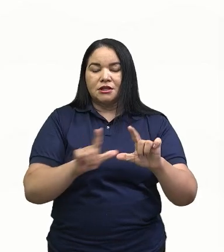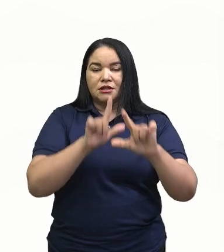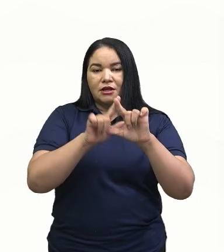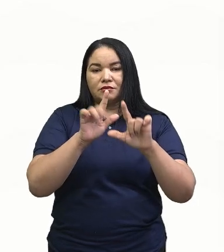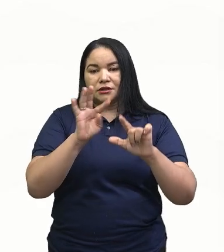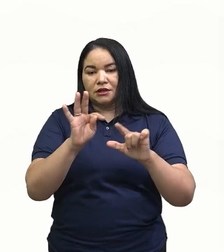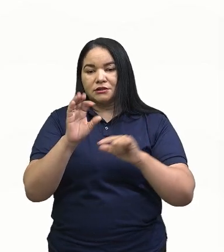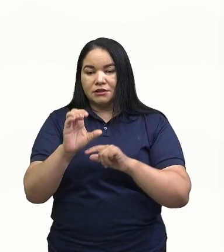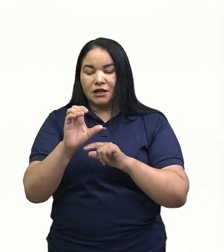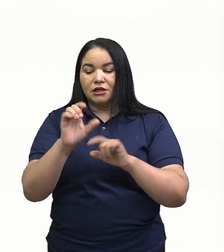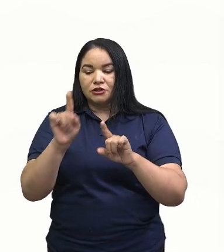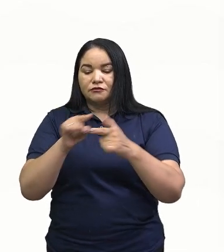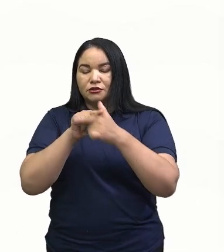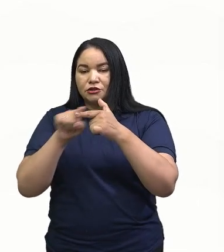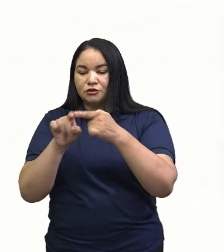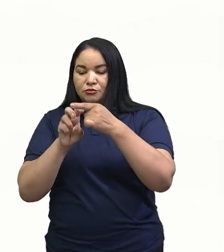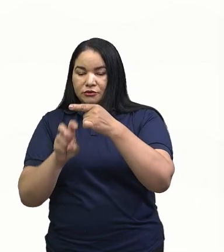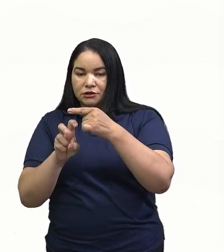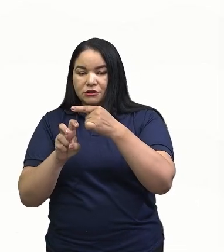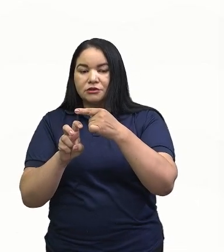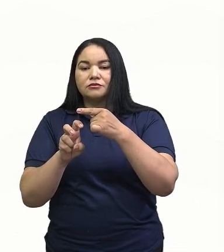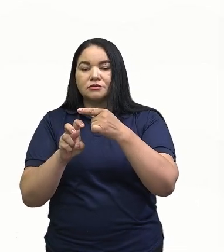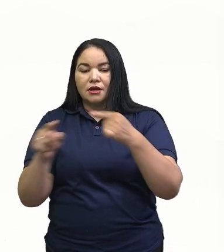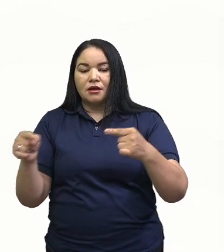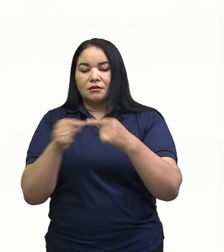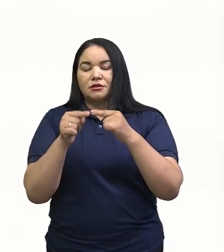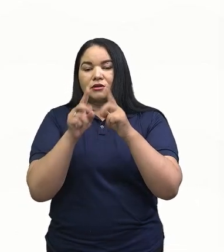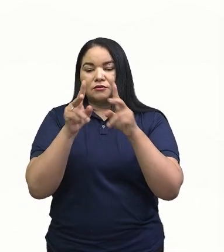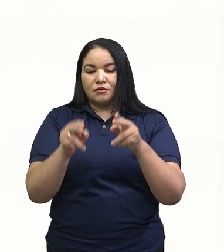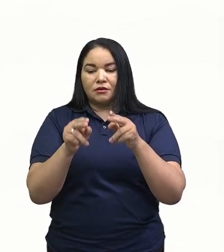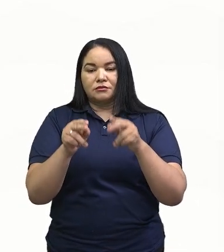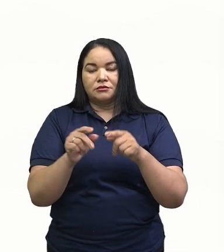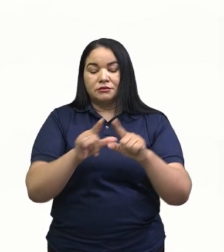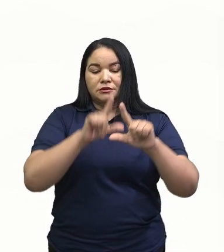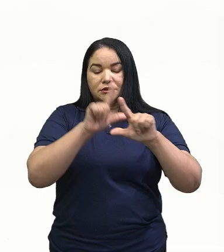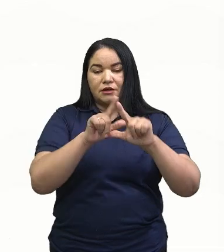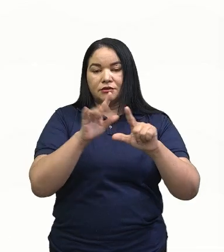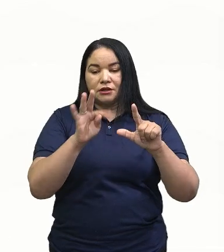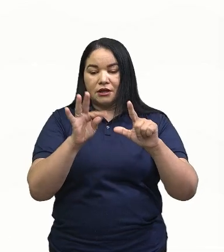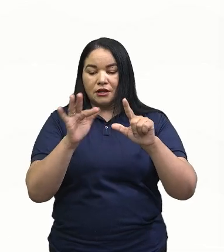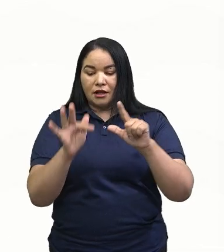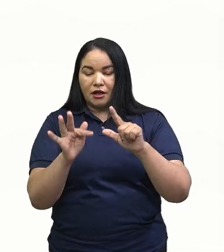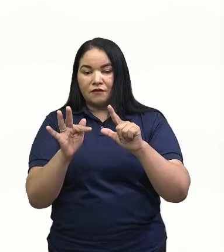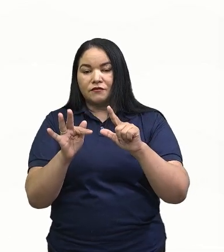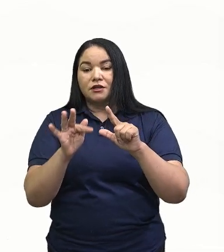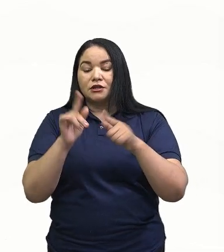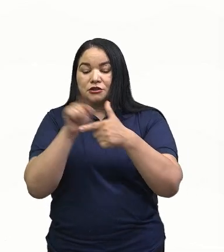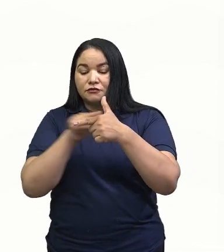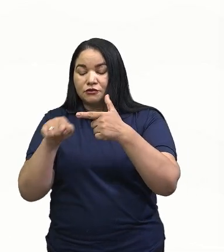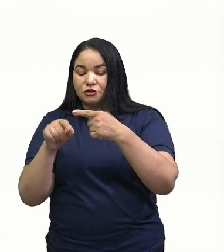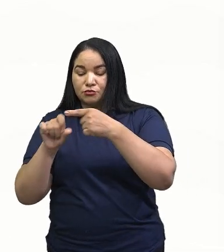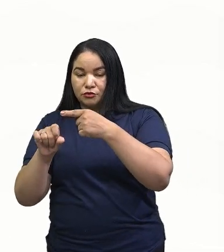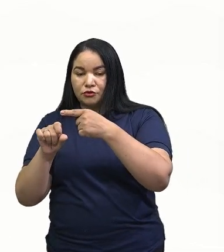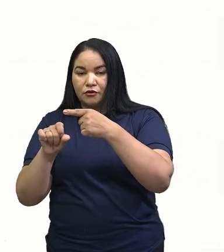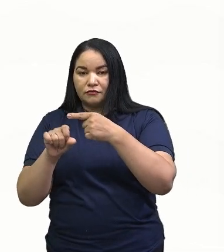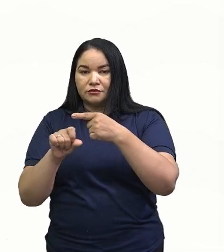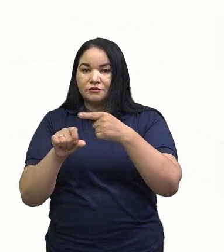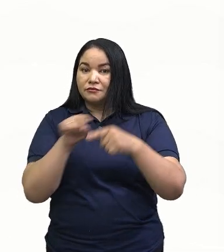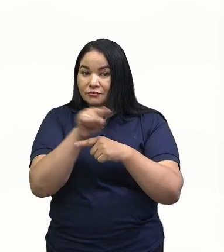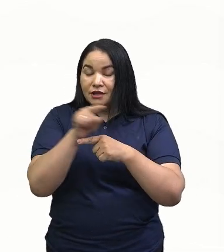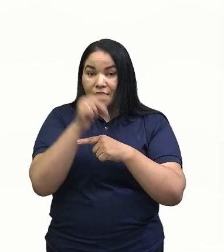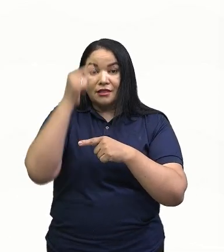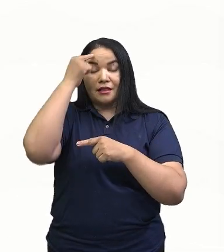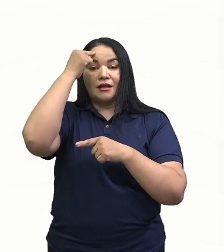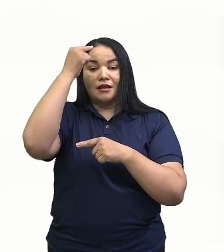ΔTC dividido por 5 vai ser igual a ΔTF dividido por 9. Então, não